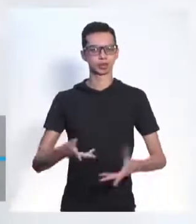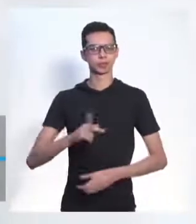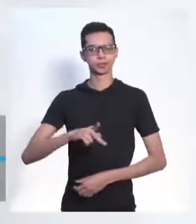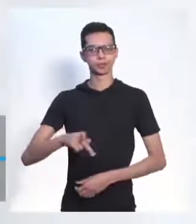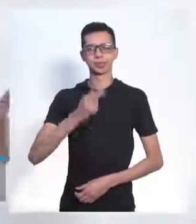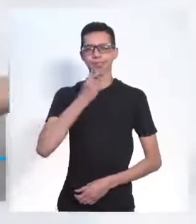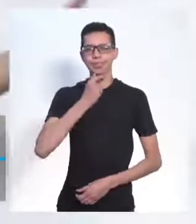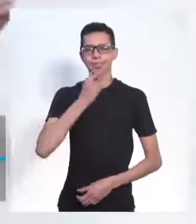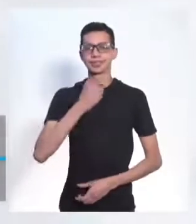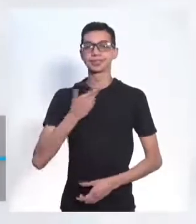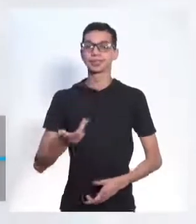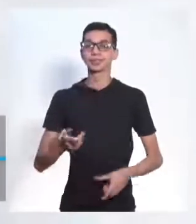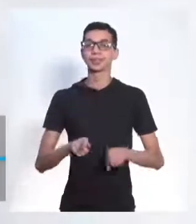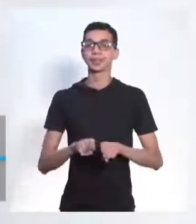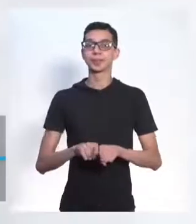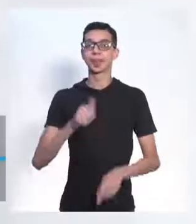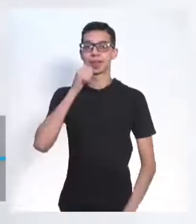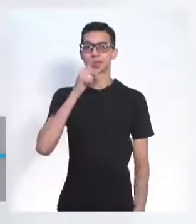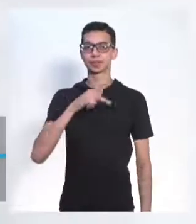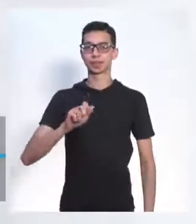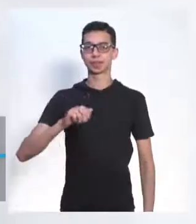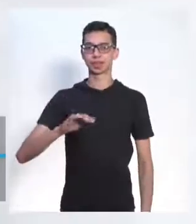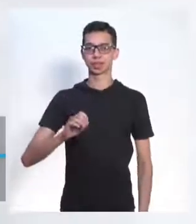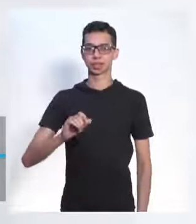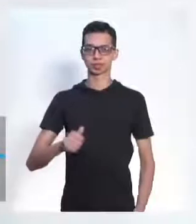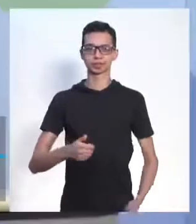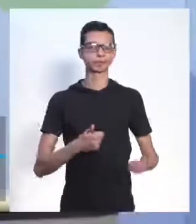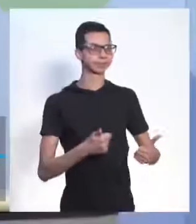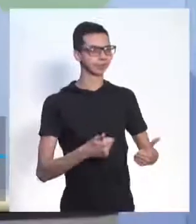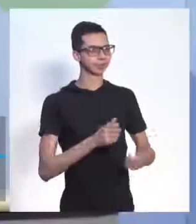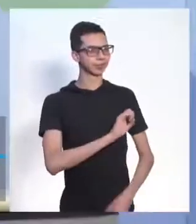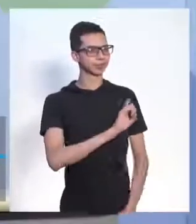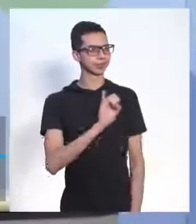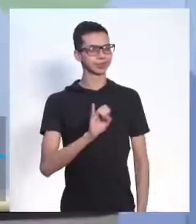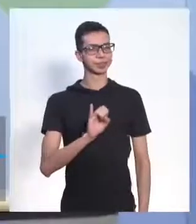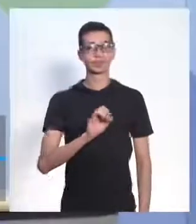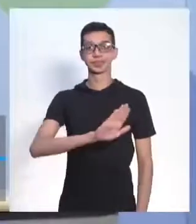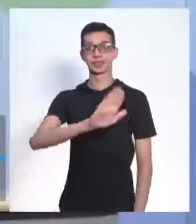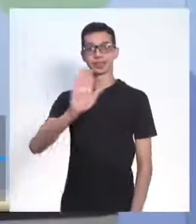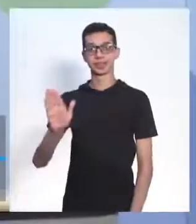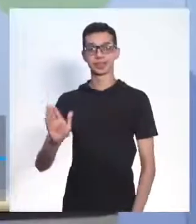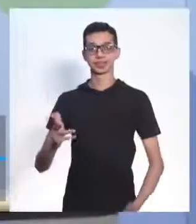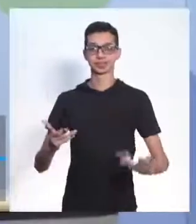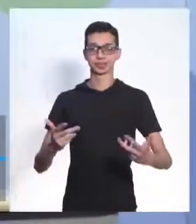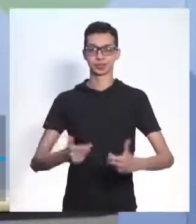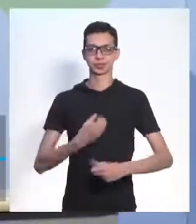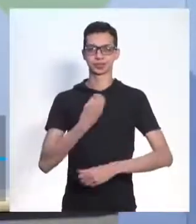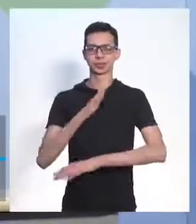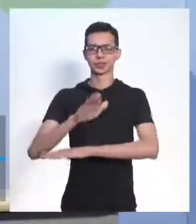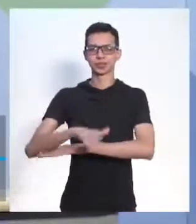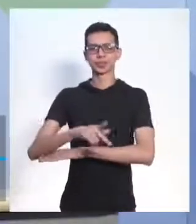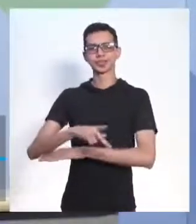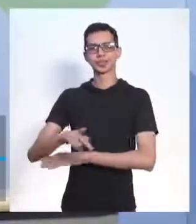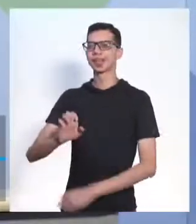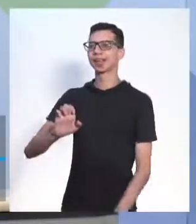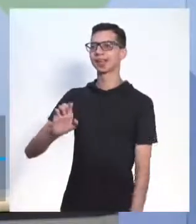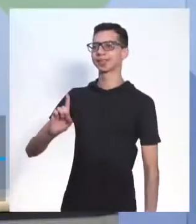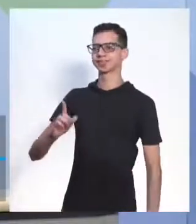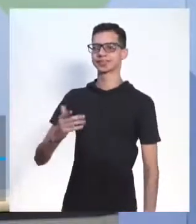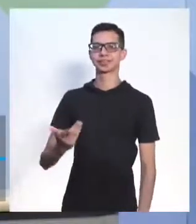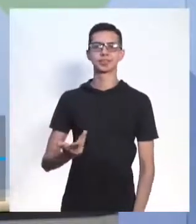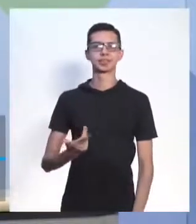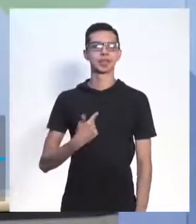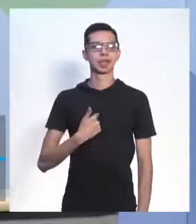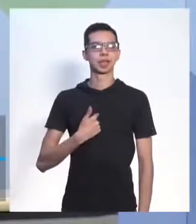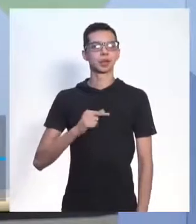me, I have here teacher Antônia. Hello, Antônia. Hi, everybody. Olá, pessoal. Good afternoon, Ed. How are you? I'm fine,